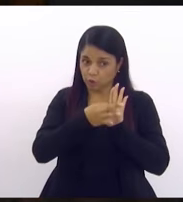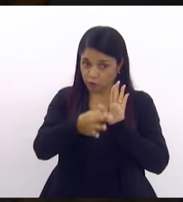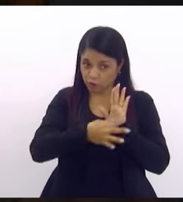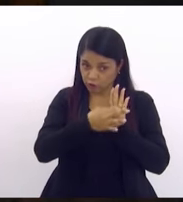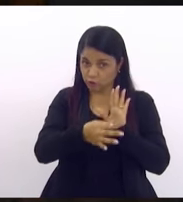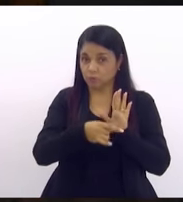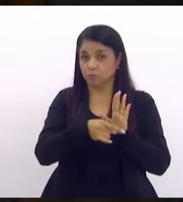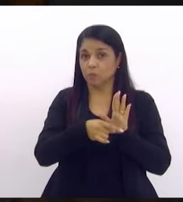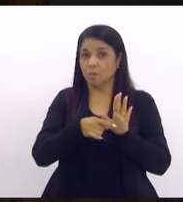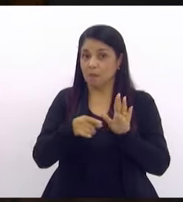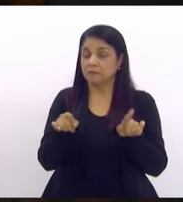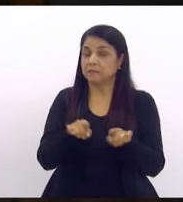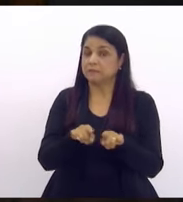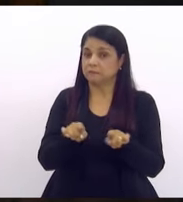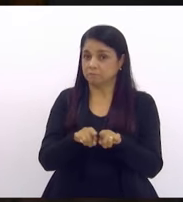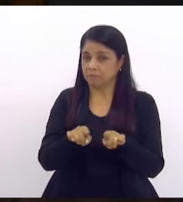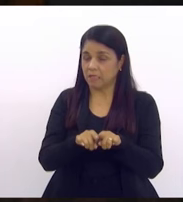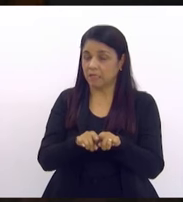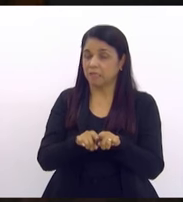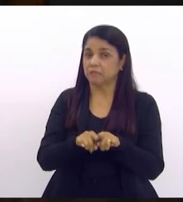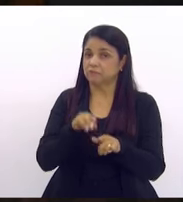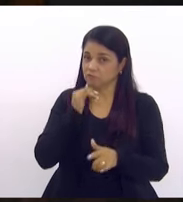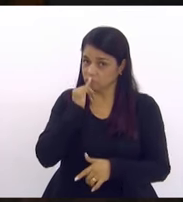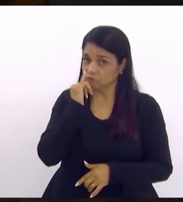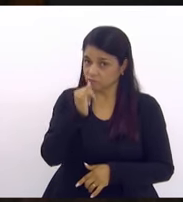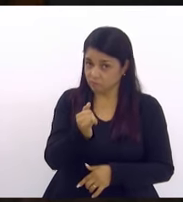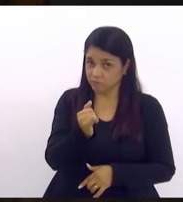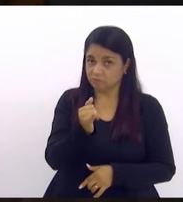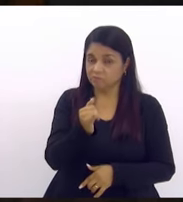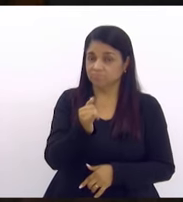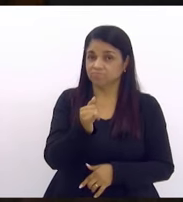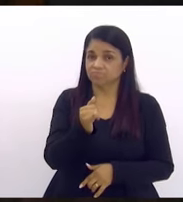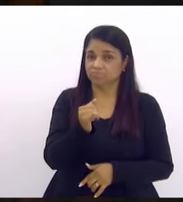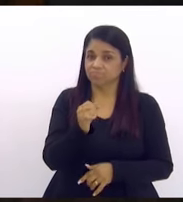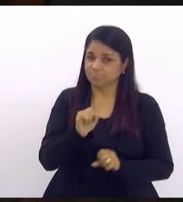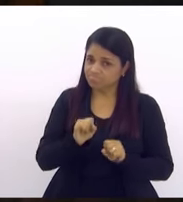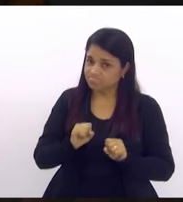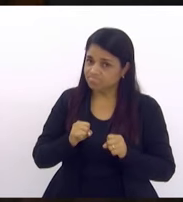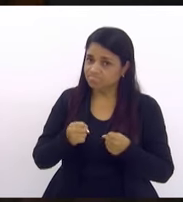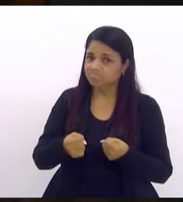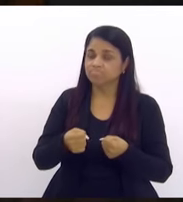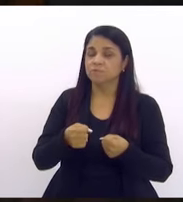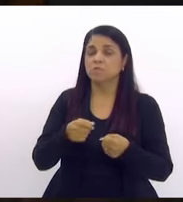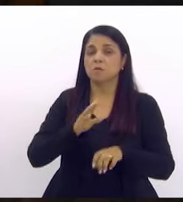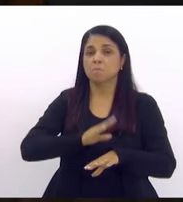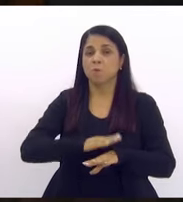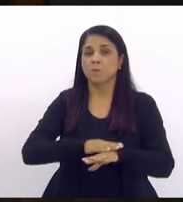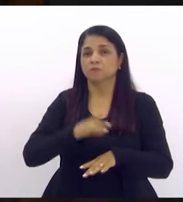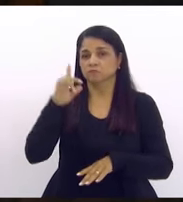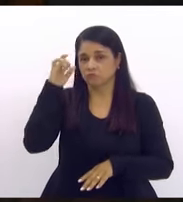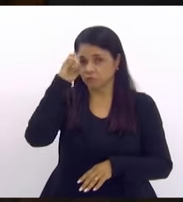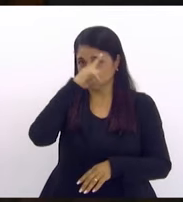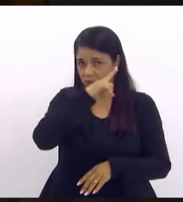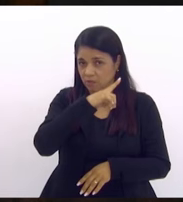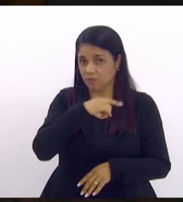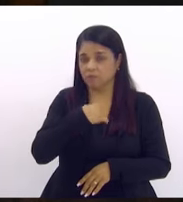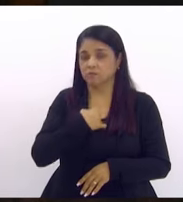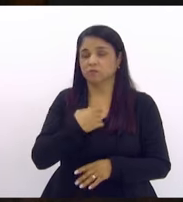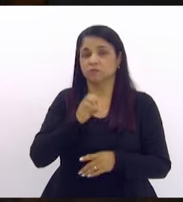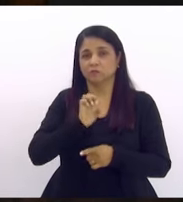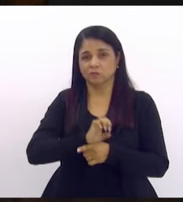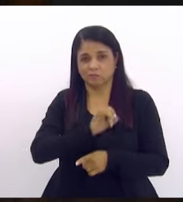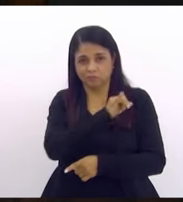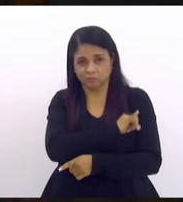também aquilo que a gente sempre prega eh em momentos de dificuldade como nós temos aí no nosso